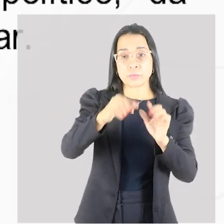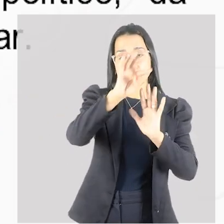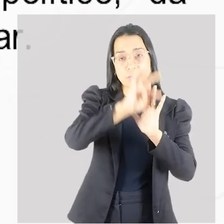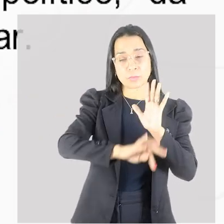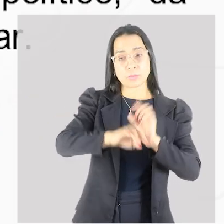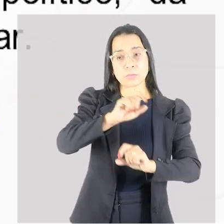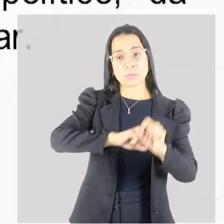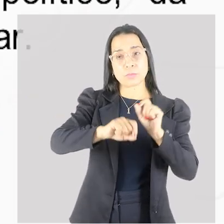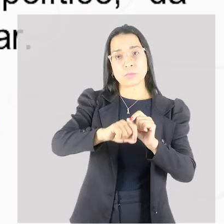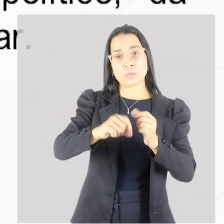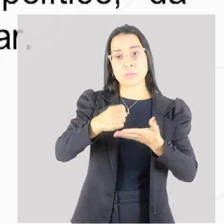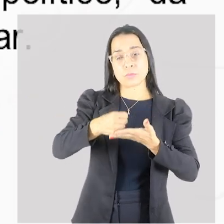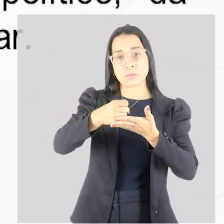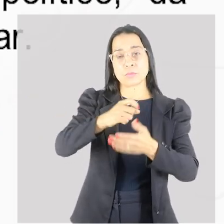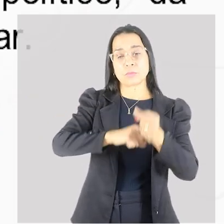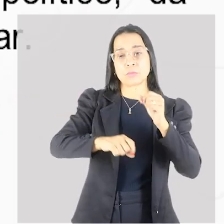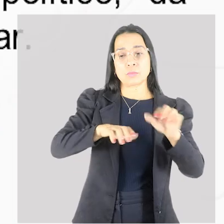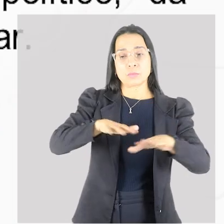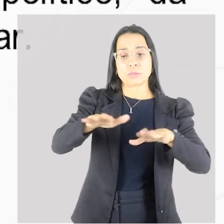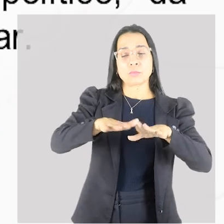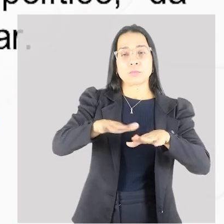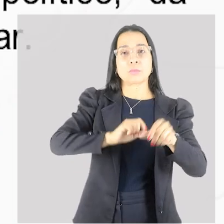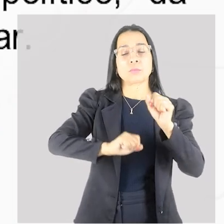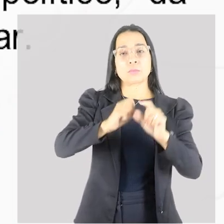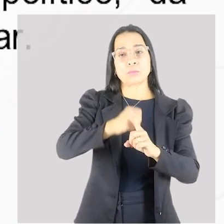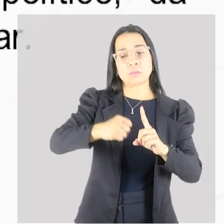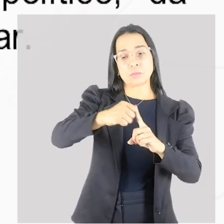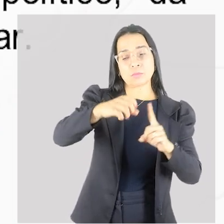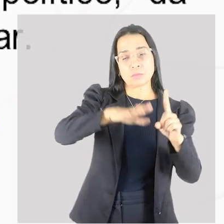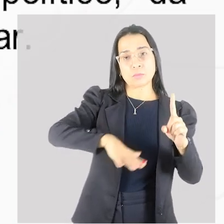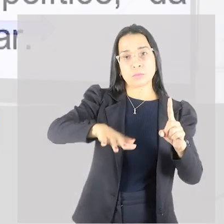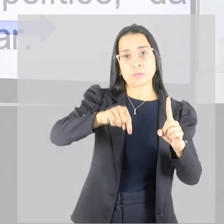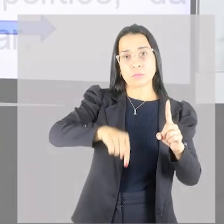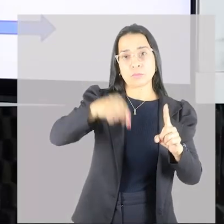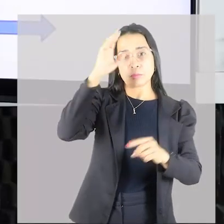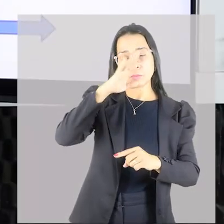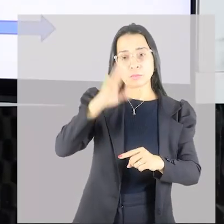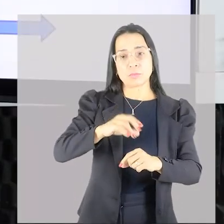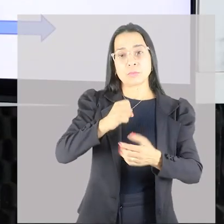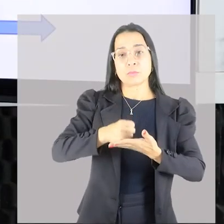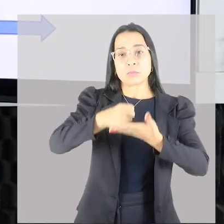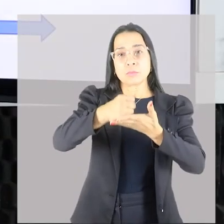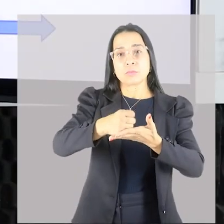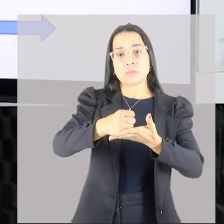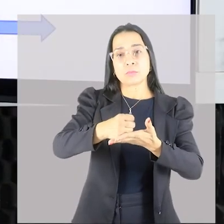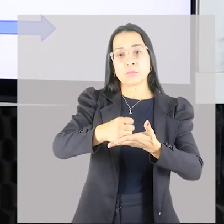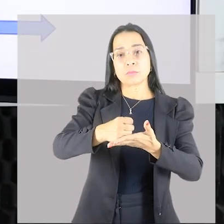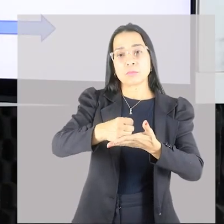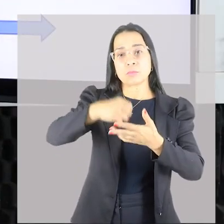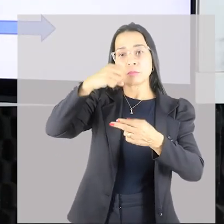a grande contribuição dos movimentos sociais no Brasil foi ajudar na reconstrução da